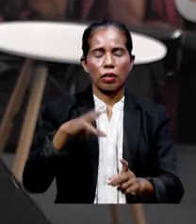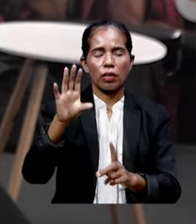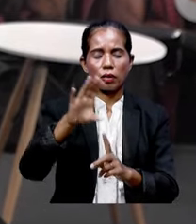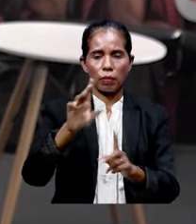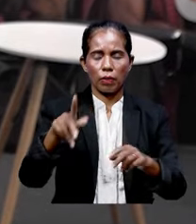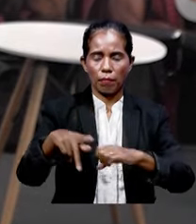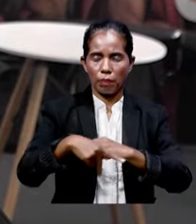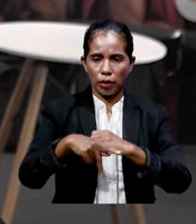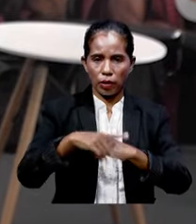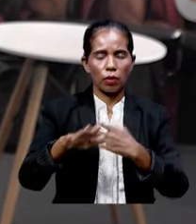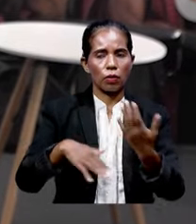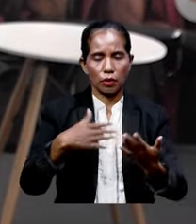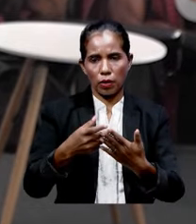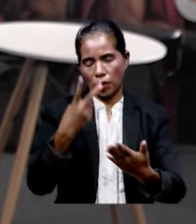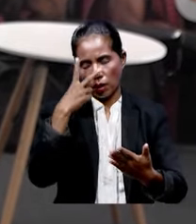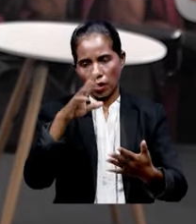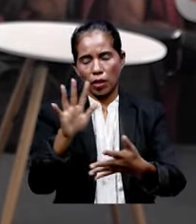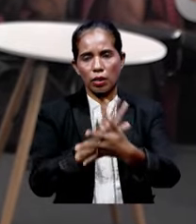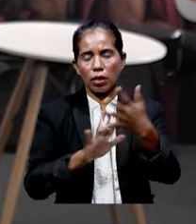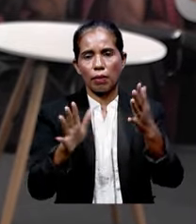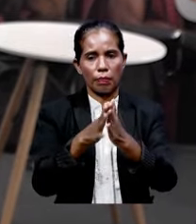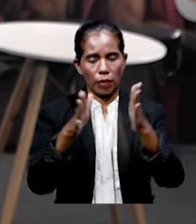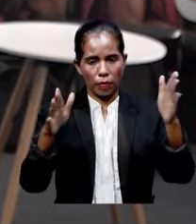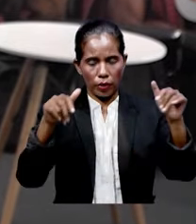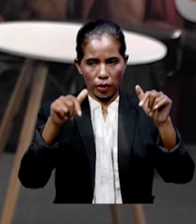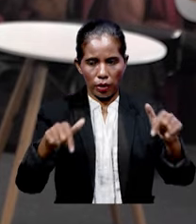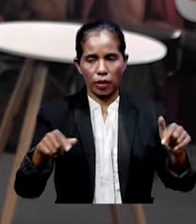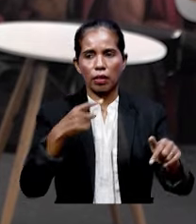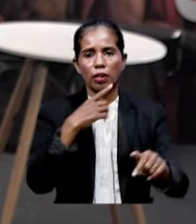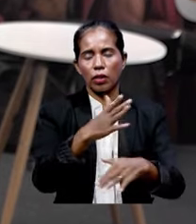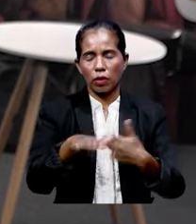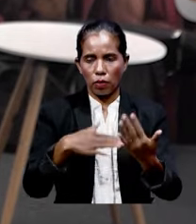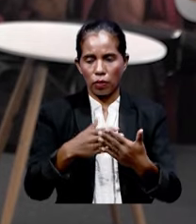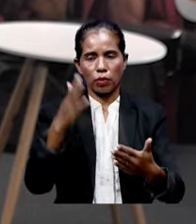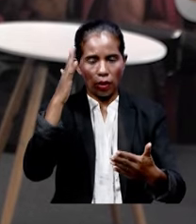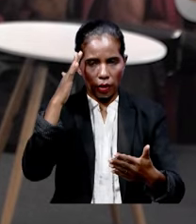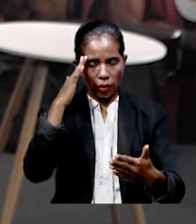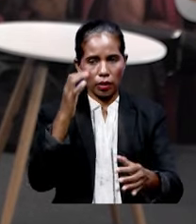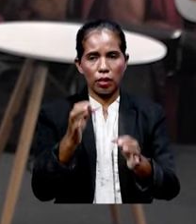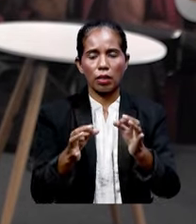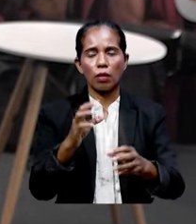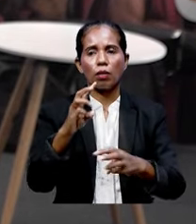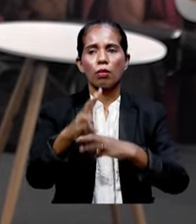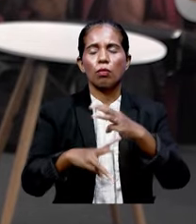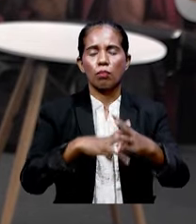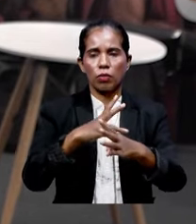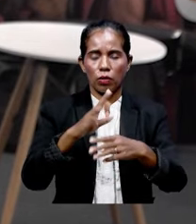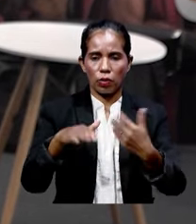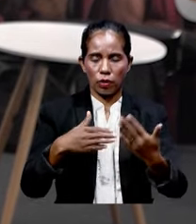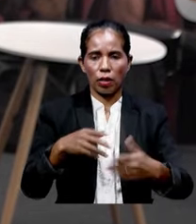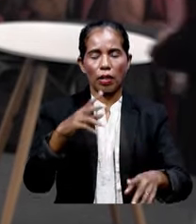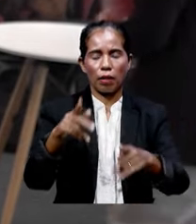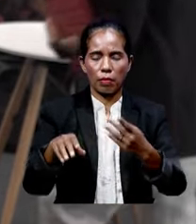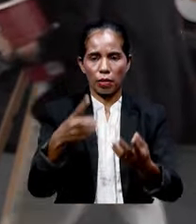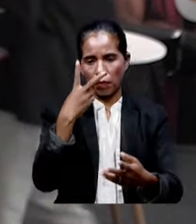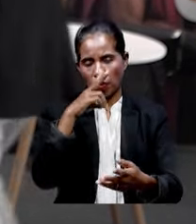o Toto, assiste, cerimônio, bote da ne, e bota a técnica, tá, quase mundo toma que ne, e não vemos